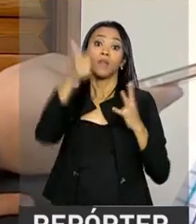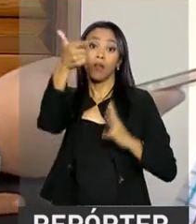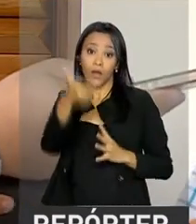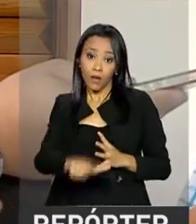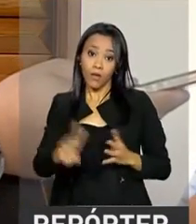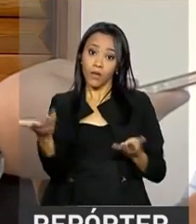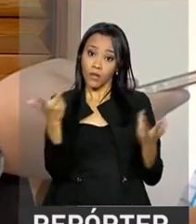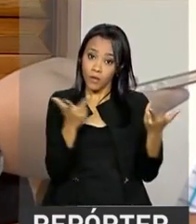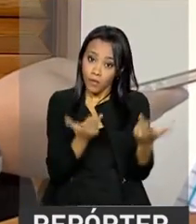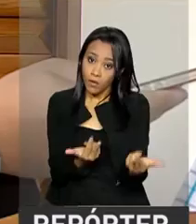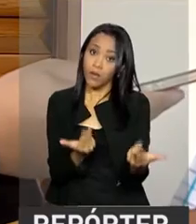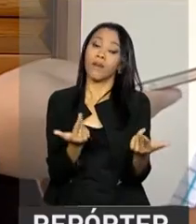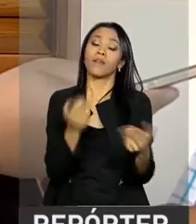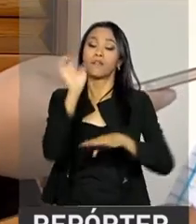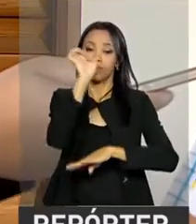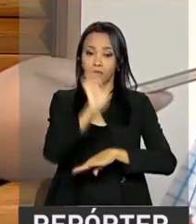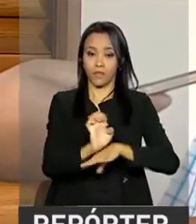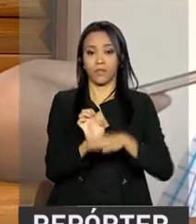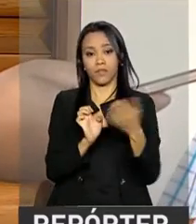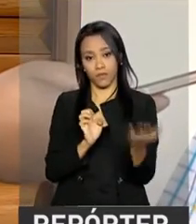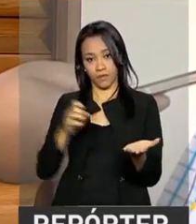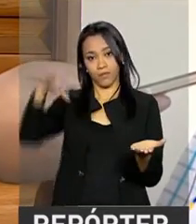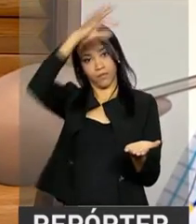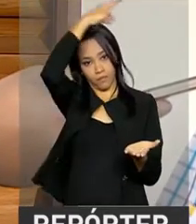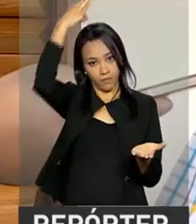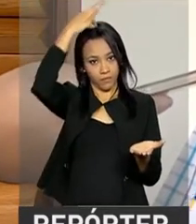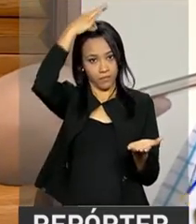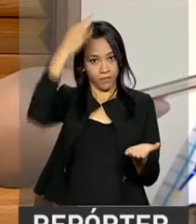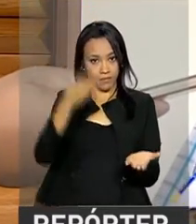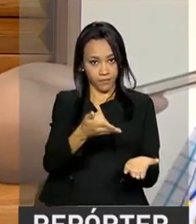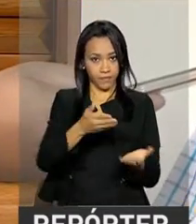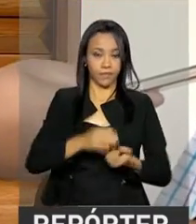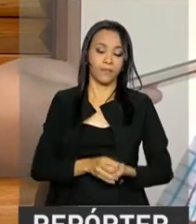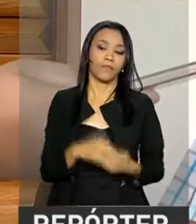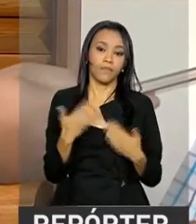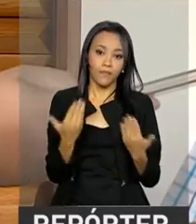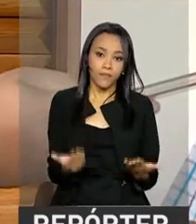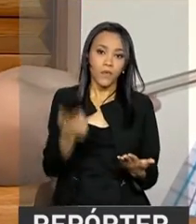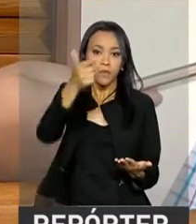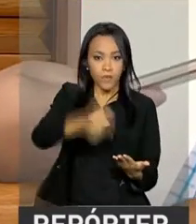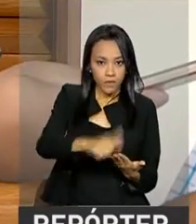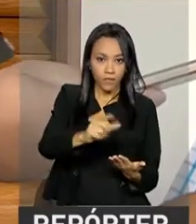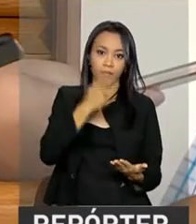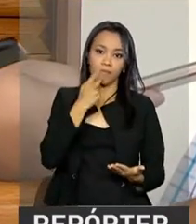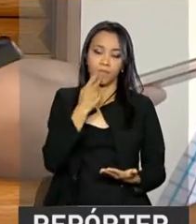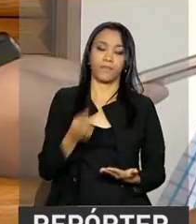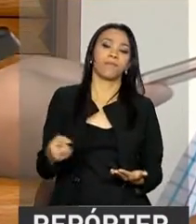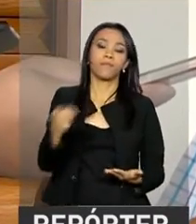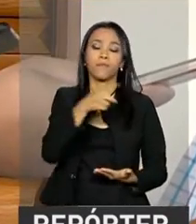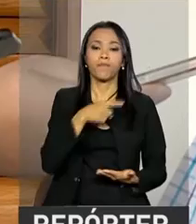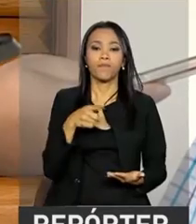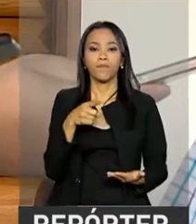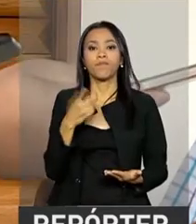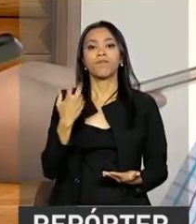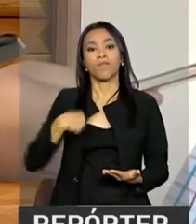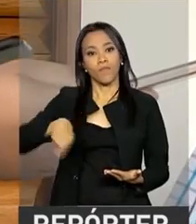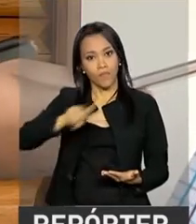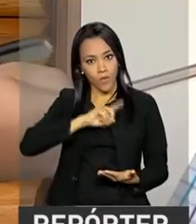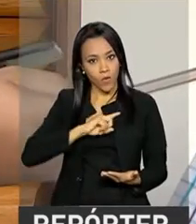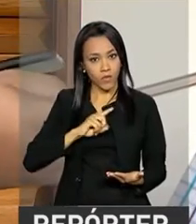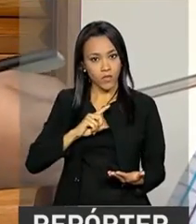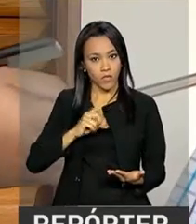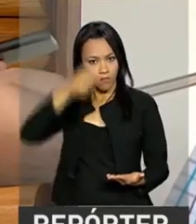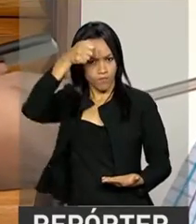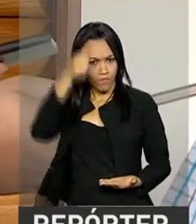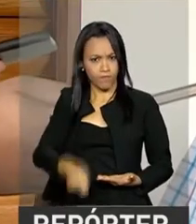o mesmo no caso do espírito santo e reitero nosso recado nós seremos inflexíveis